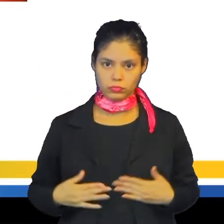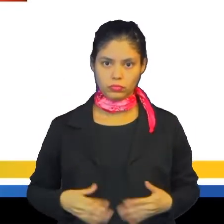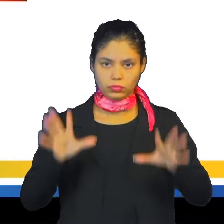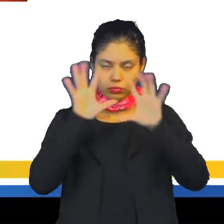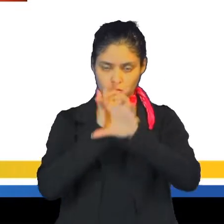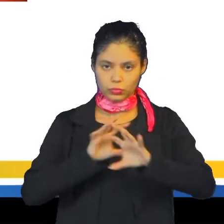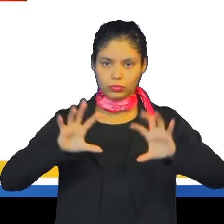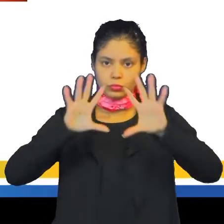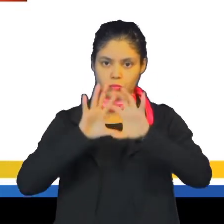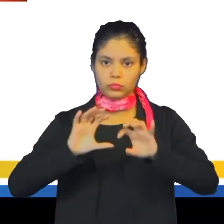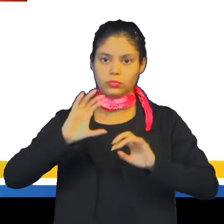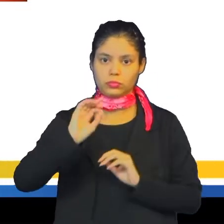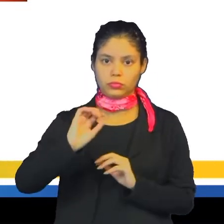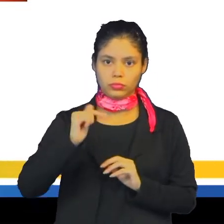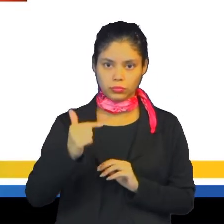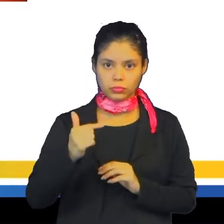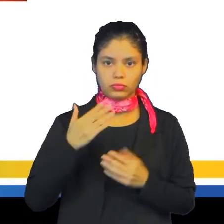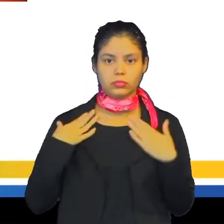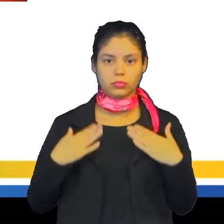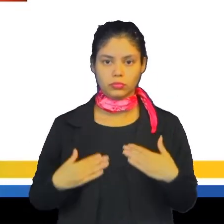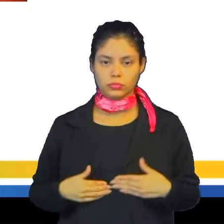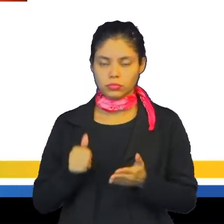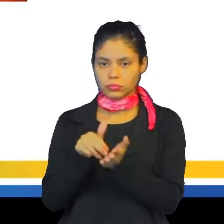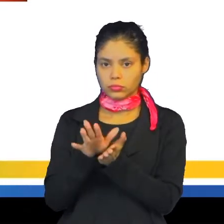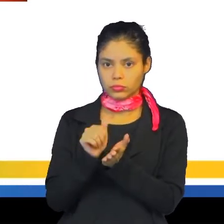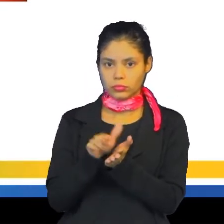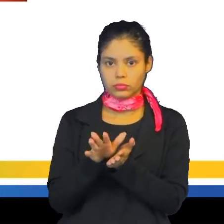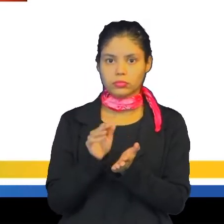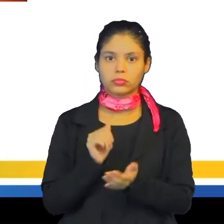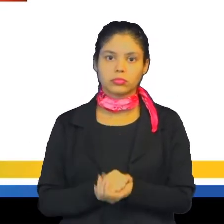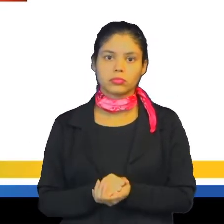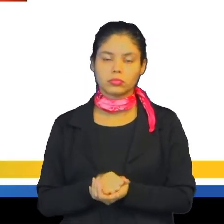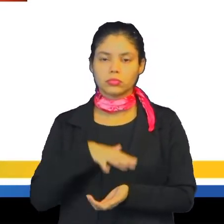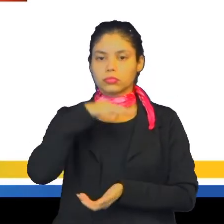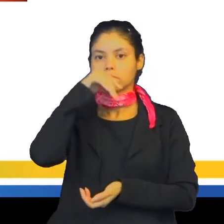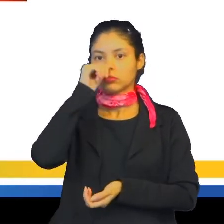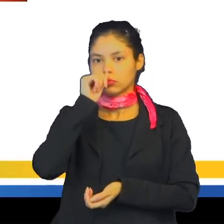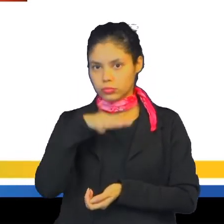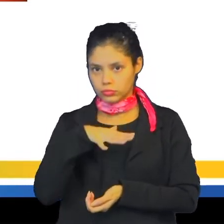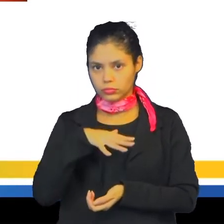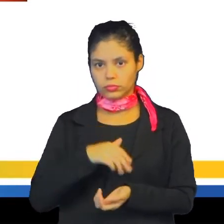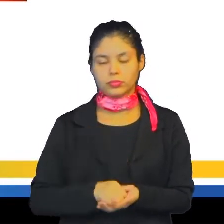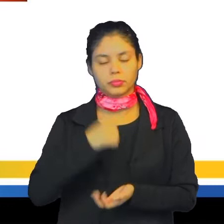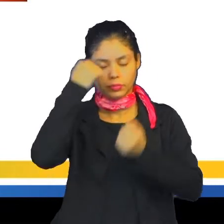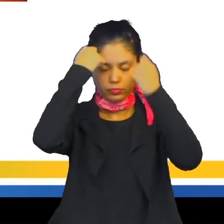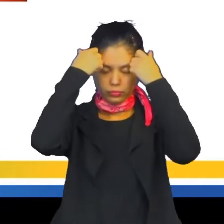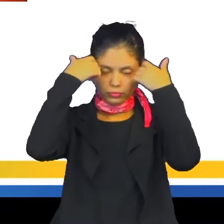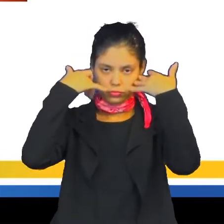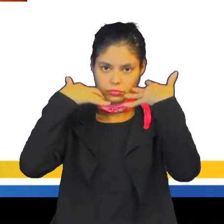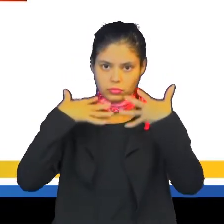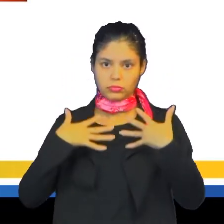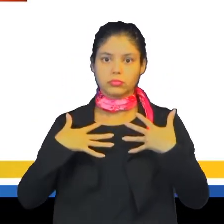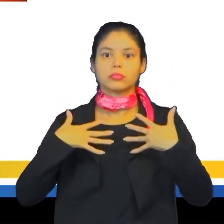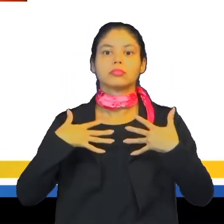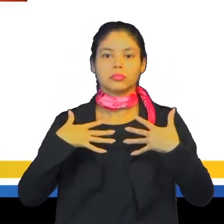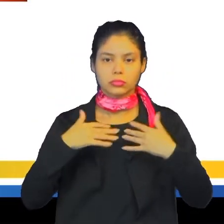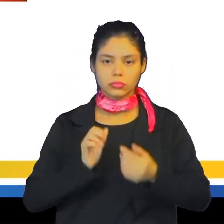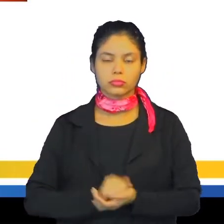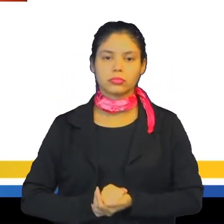gás carbônico e os resíduos das células do corpo, eliminando-os através da respiração, do suor, urina e das